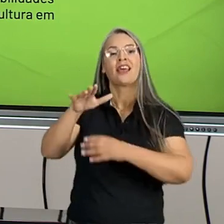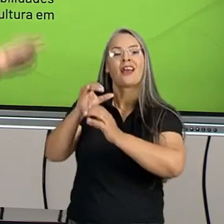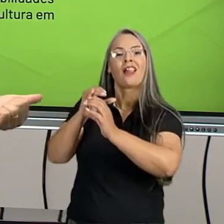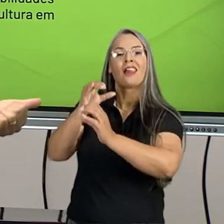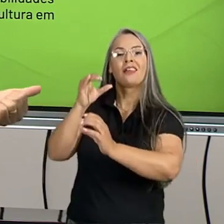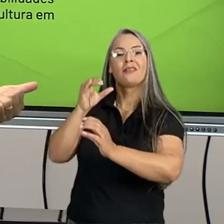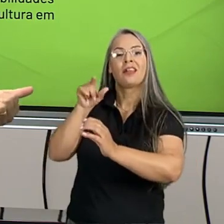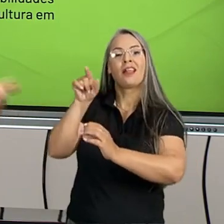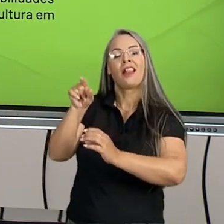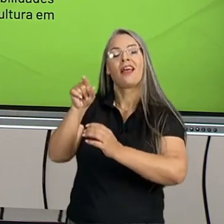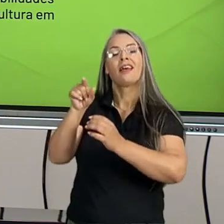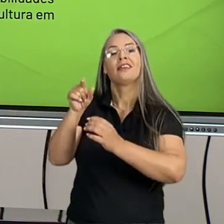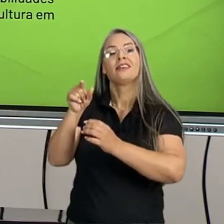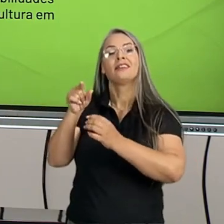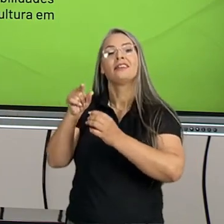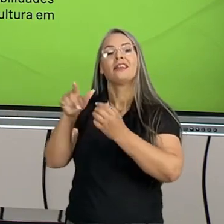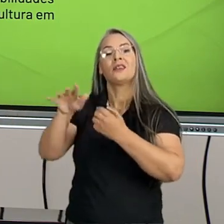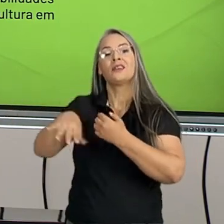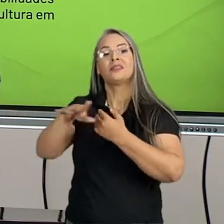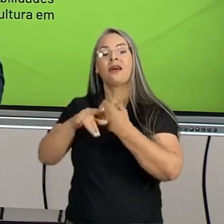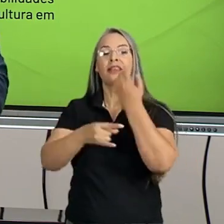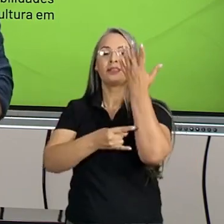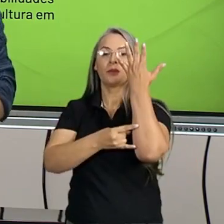lá na UFMG